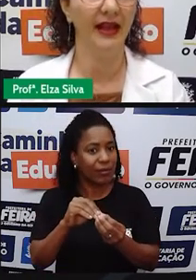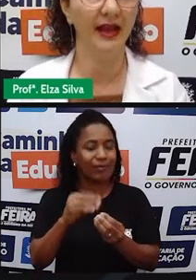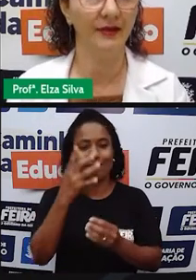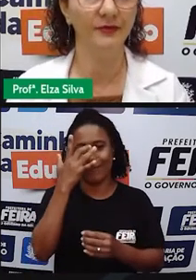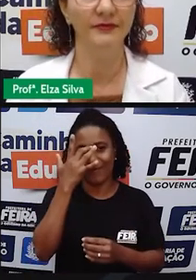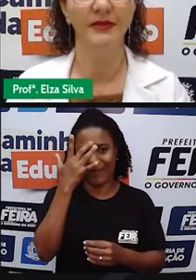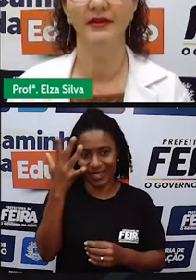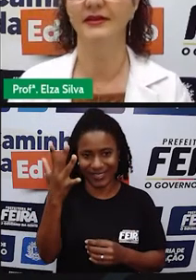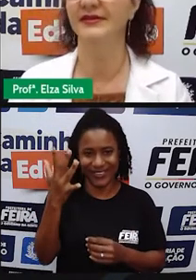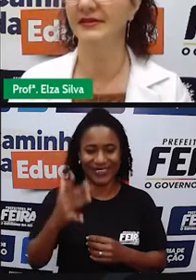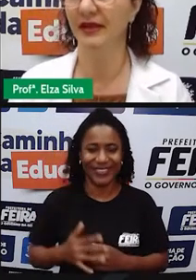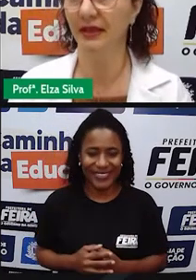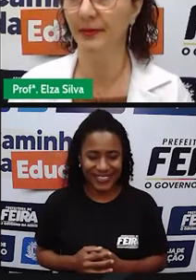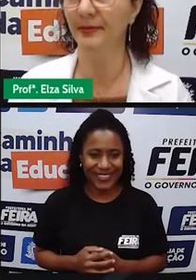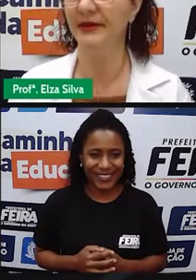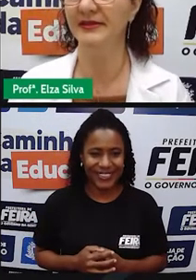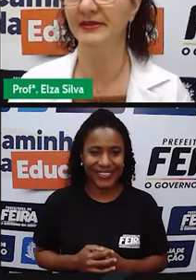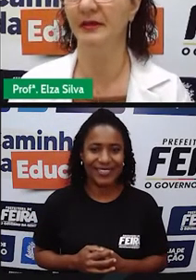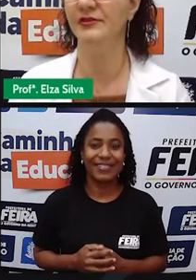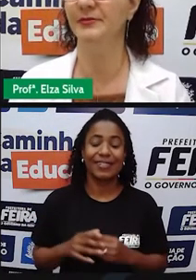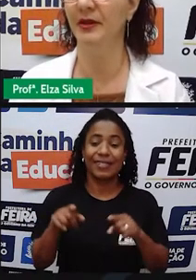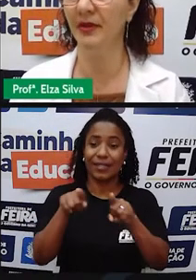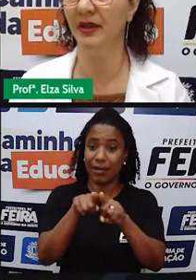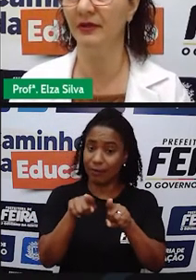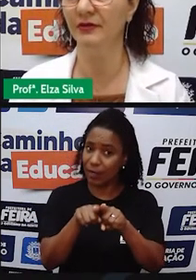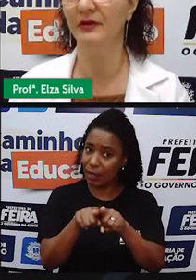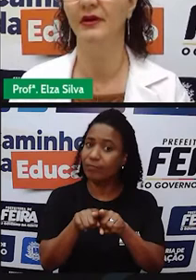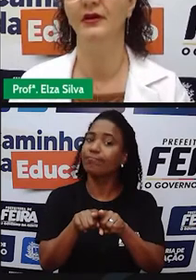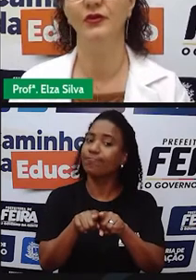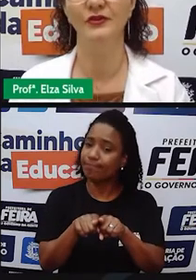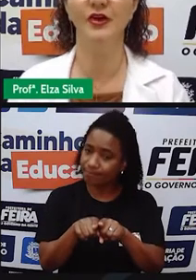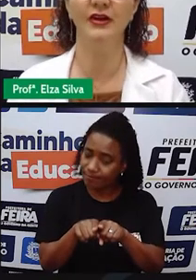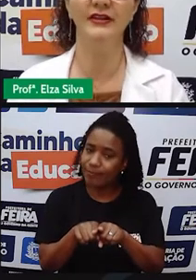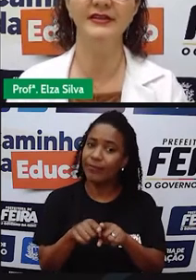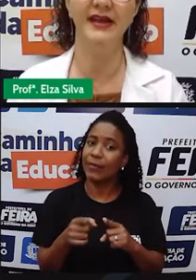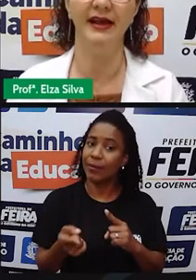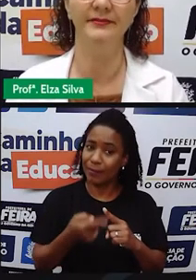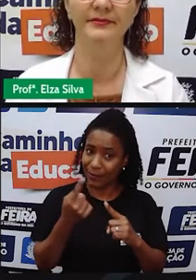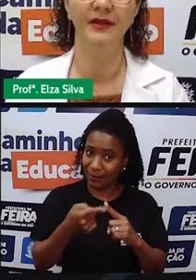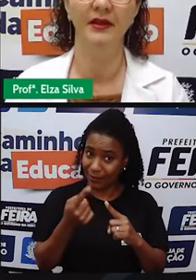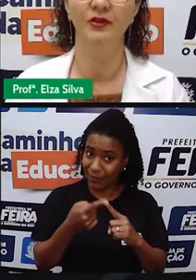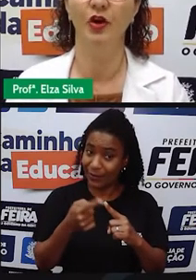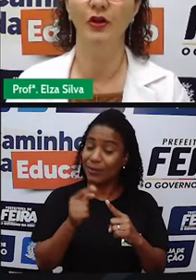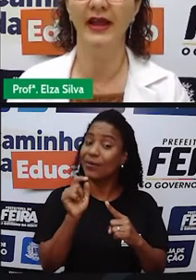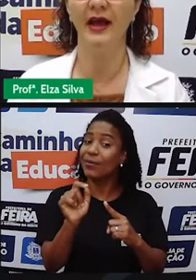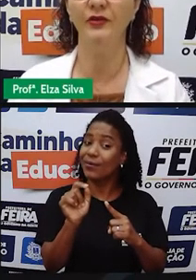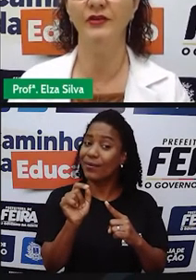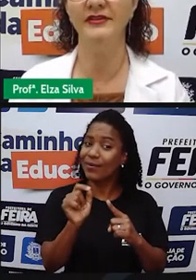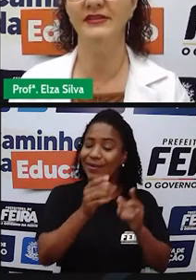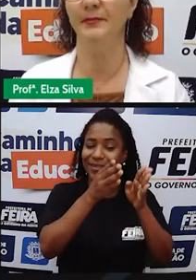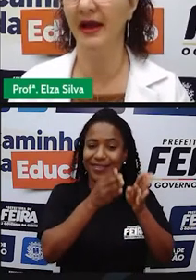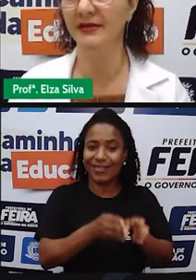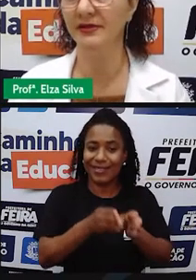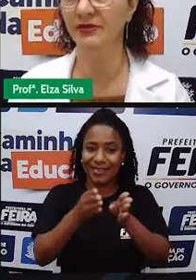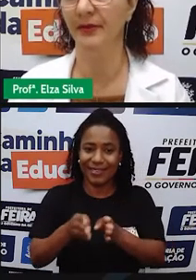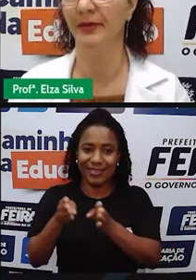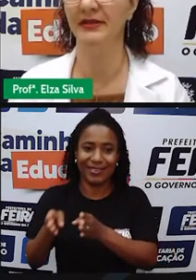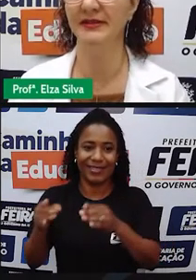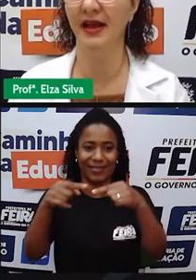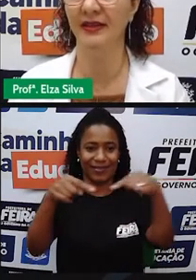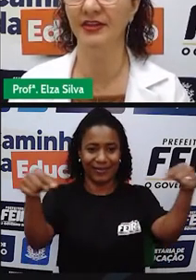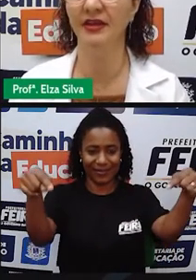E é claro que sempre precisamos primeiro nos organizar, tornar o nosso